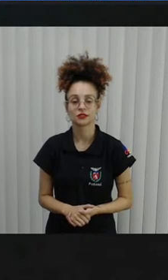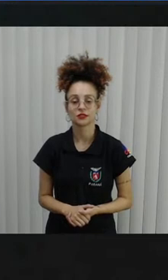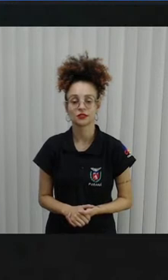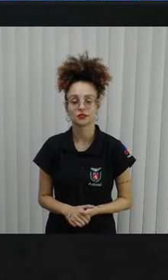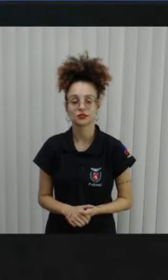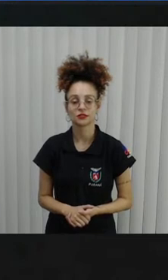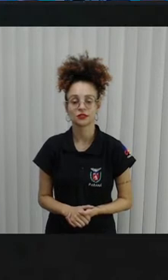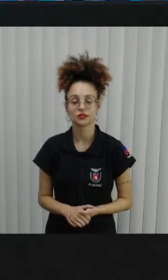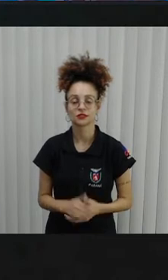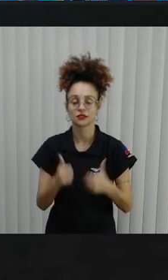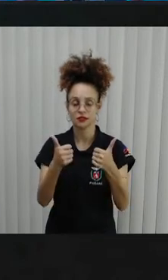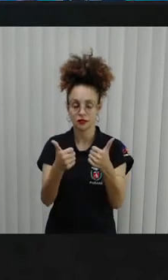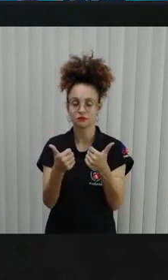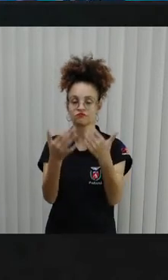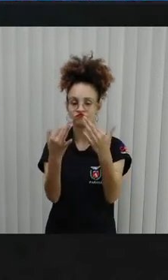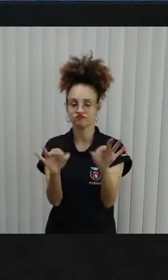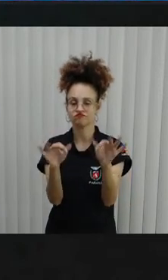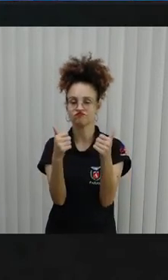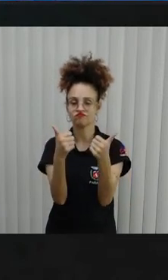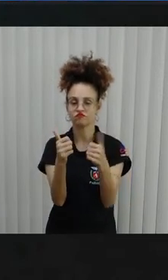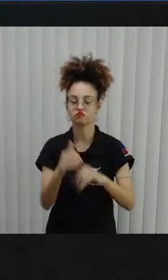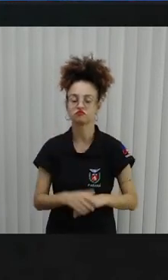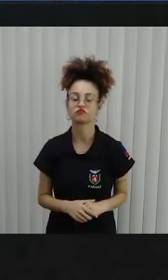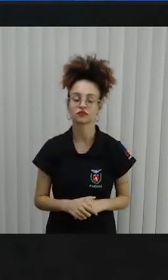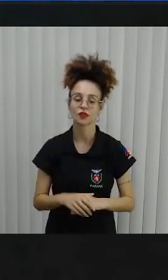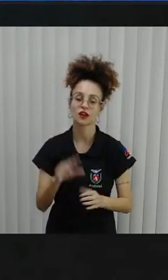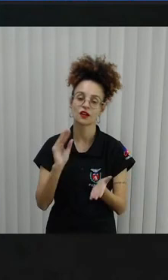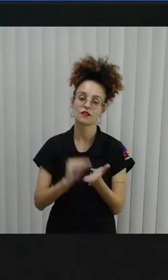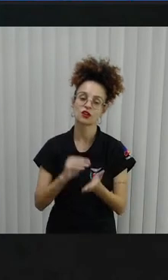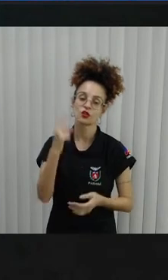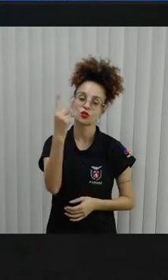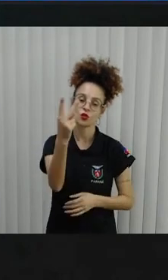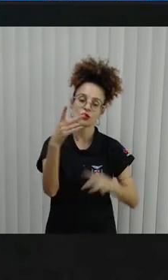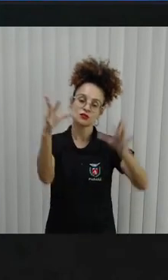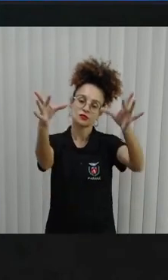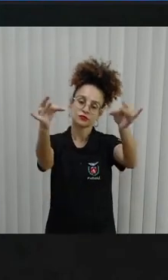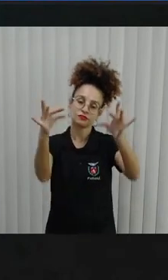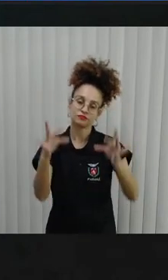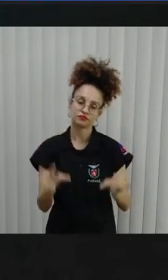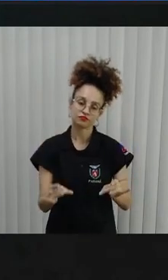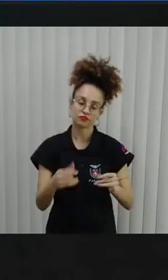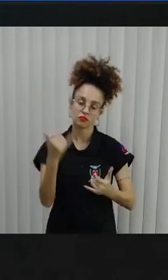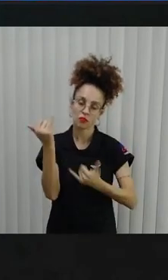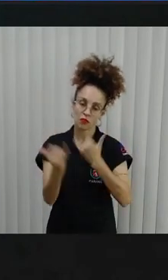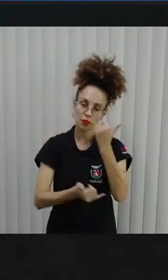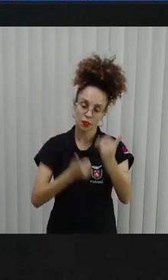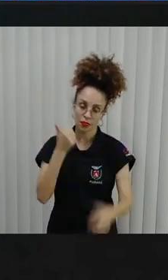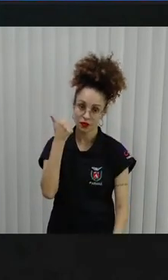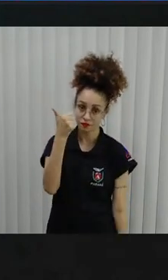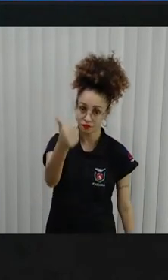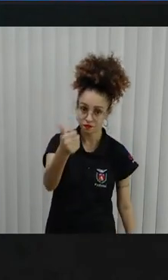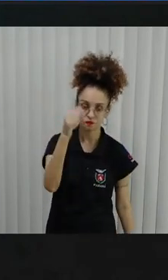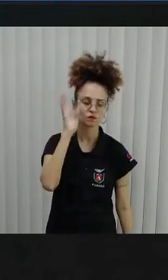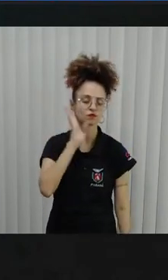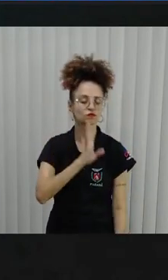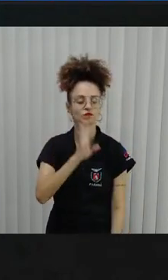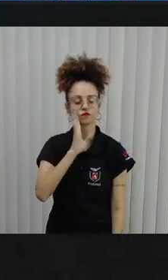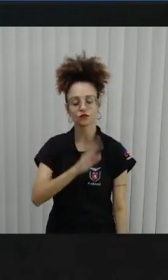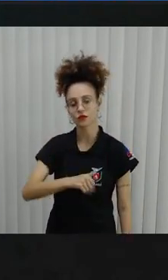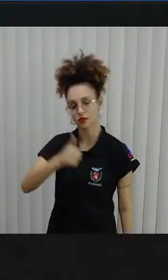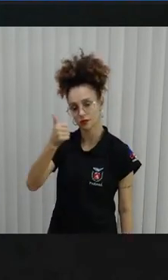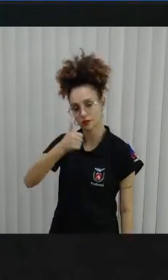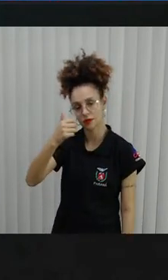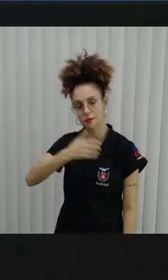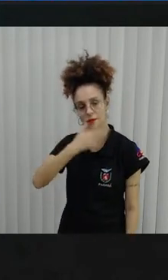Isso aí. Aí, agora sim. Agora sim. Faltam dois detalhes para a gente deixar o nosso jogo bem legal. Primeiro, quando a maçã